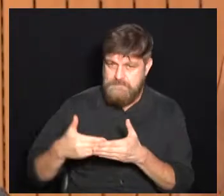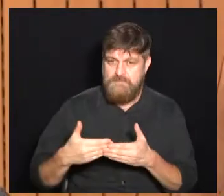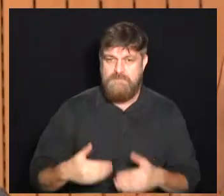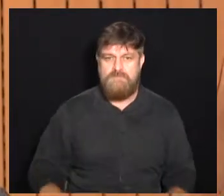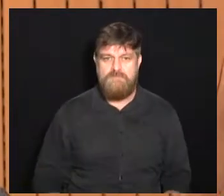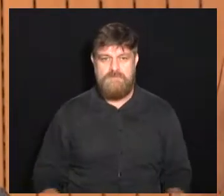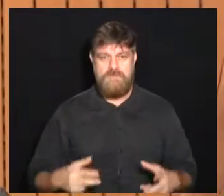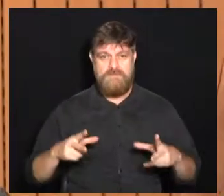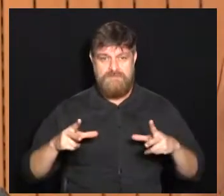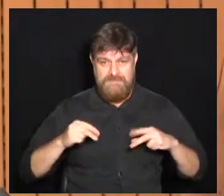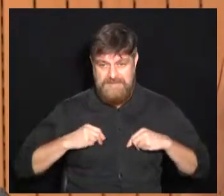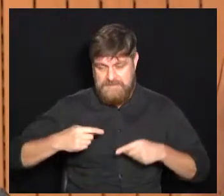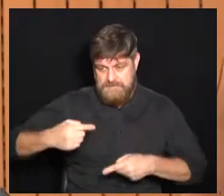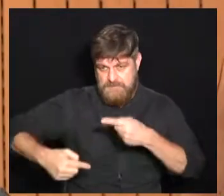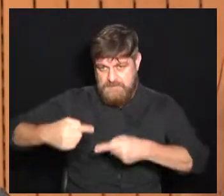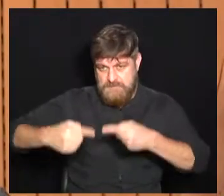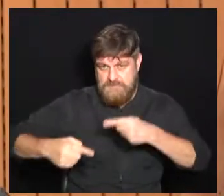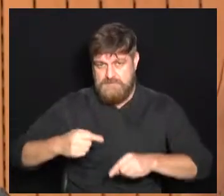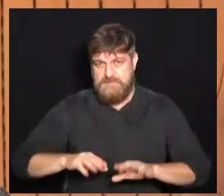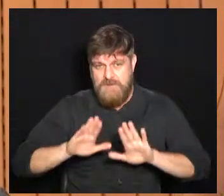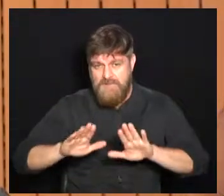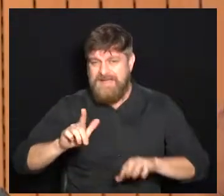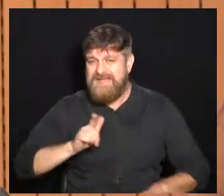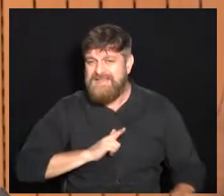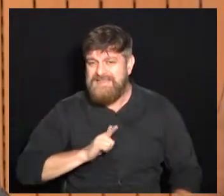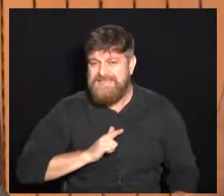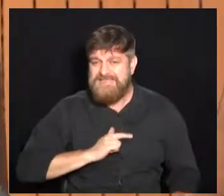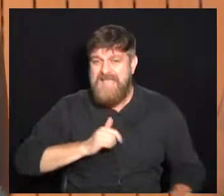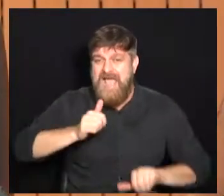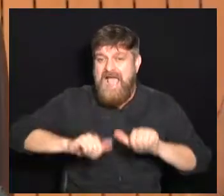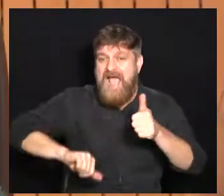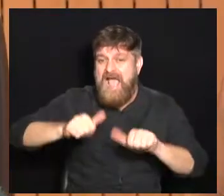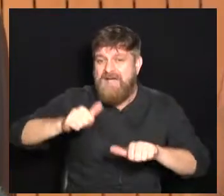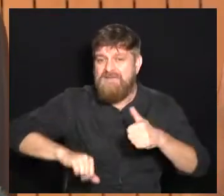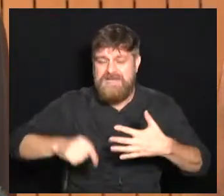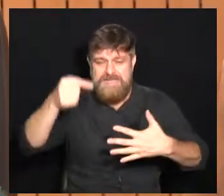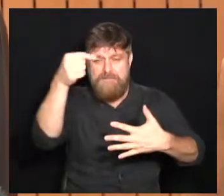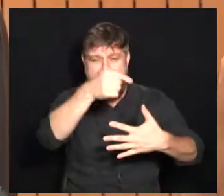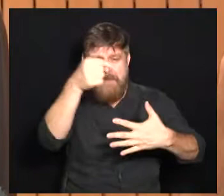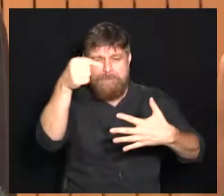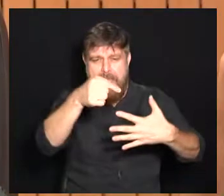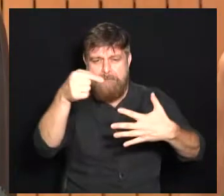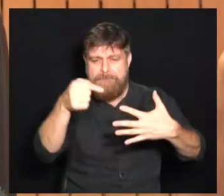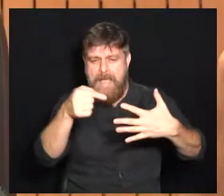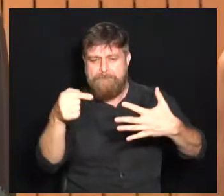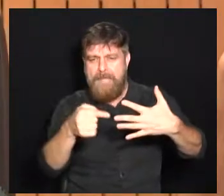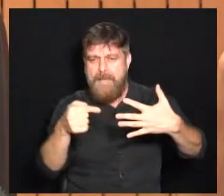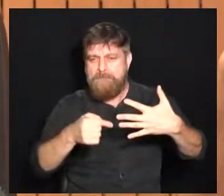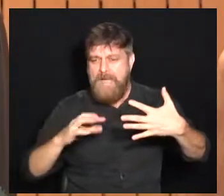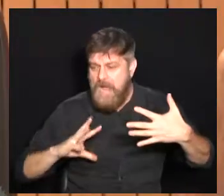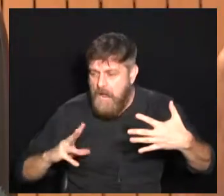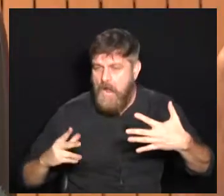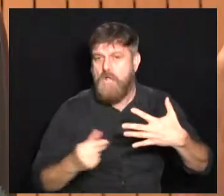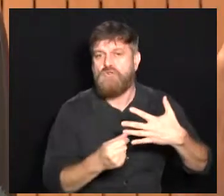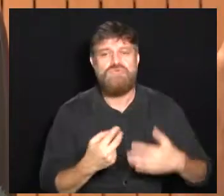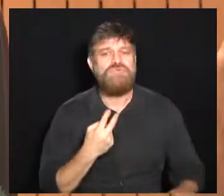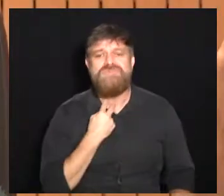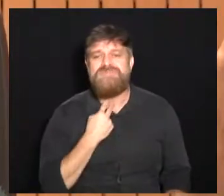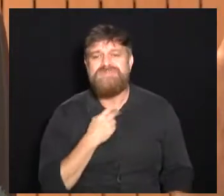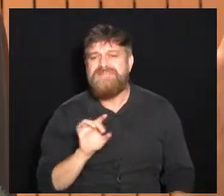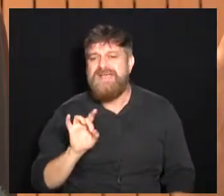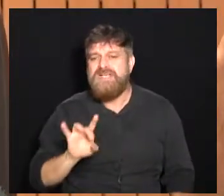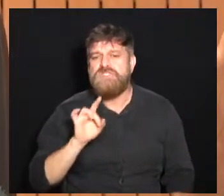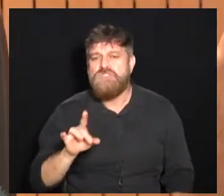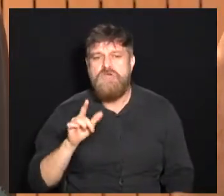merece uma discussão? Merece. Só que tem que ser avaliadas todas as variáveis, todas. Não